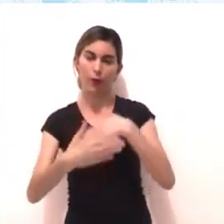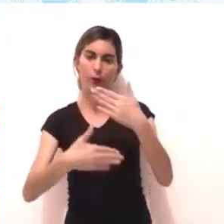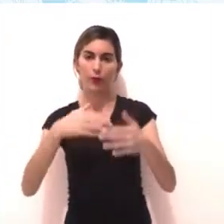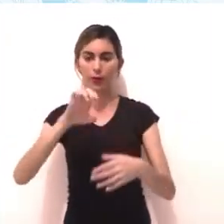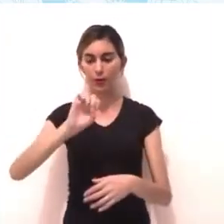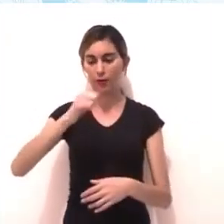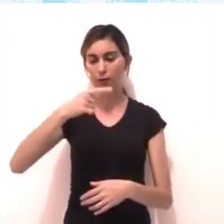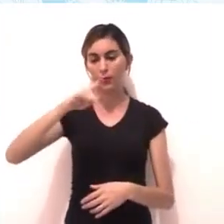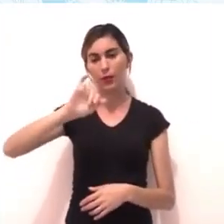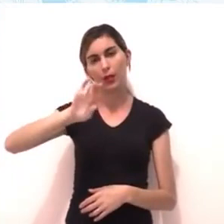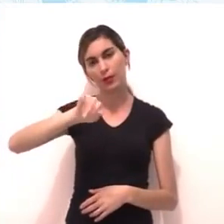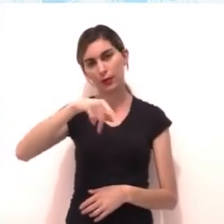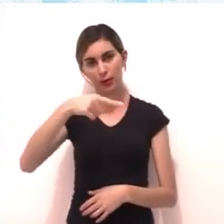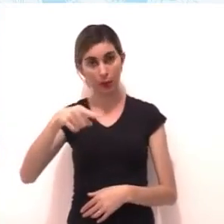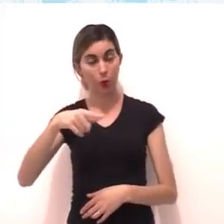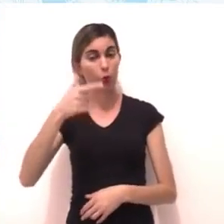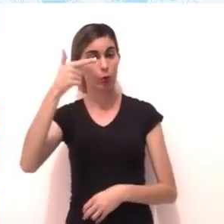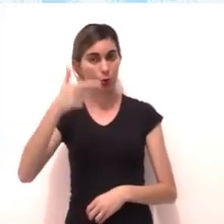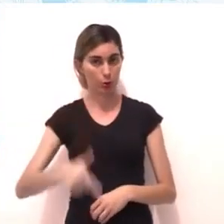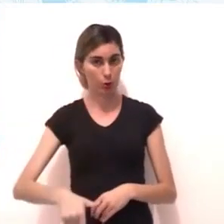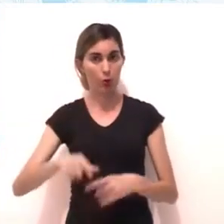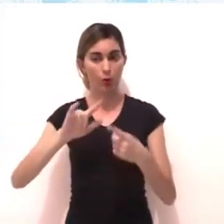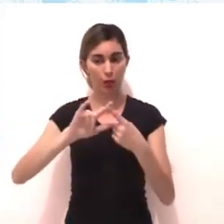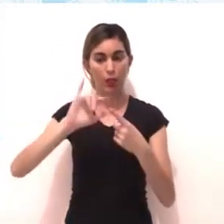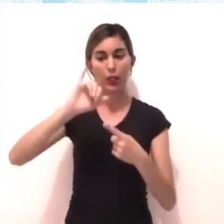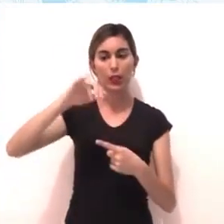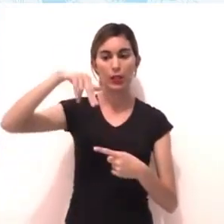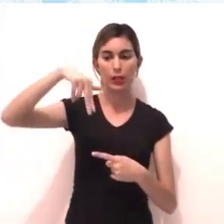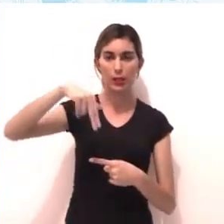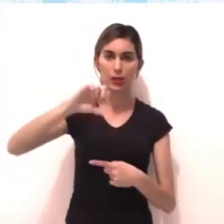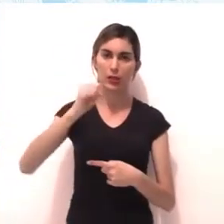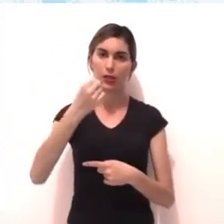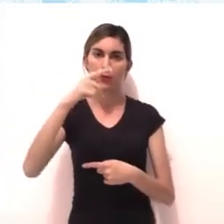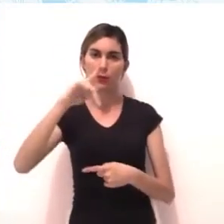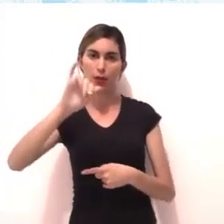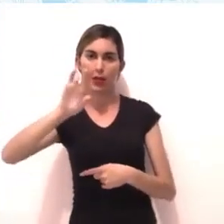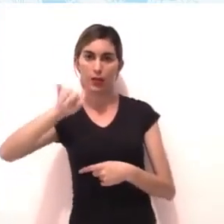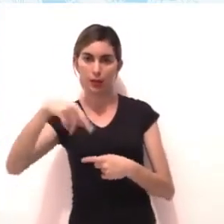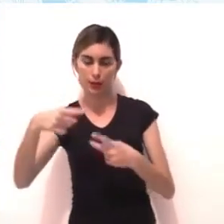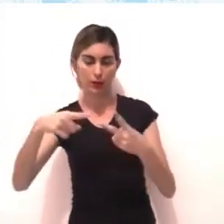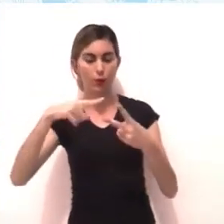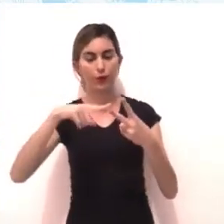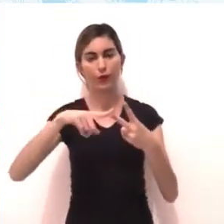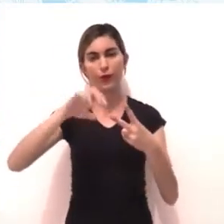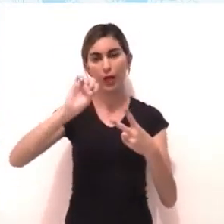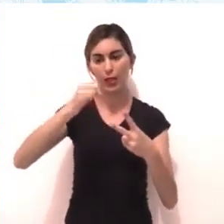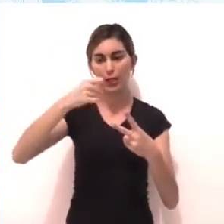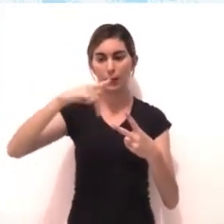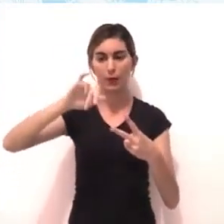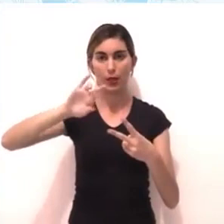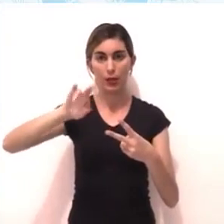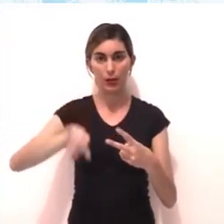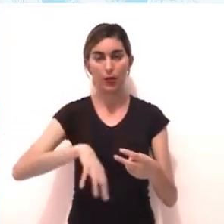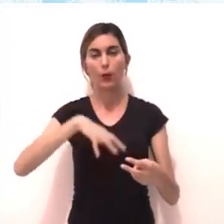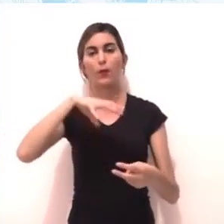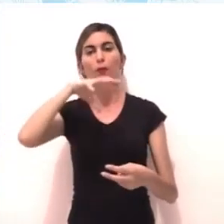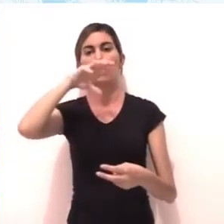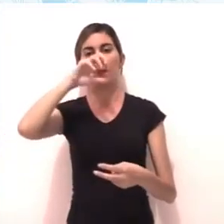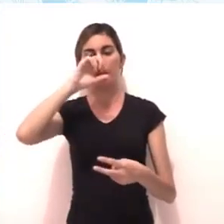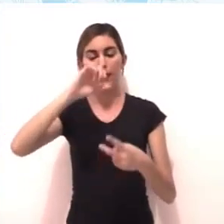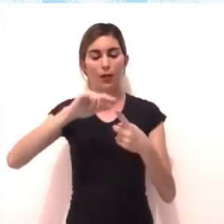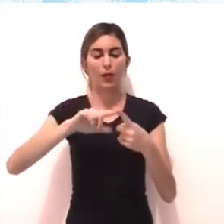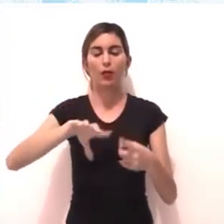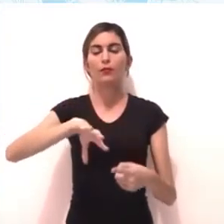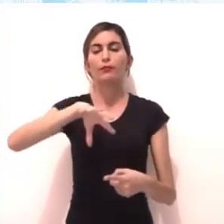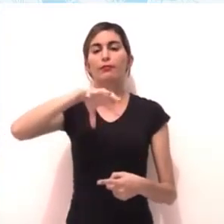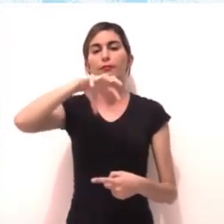É o processo de expiração. Então, vamos repetir. Inspiração e expiração, tá? Vamos lá comigo.